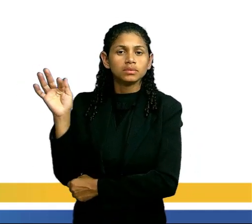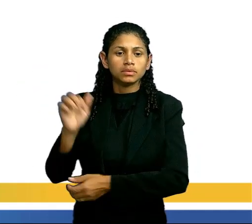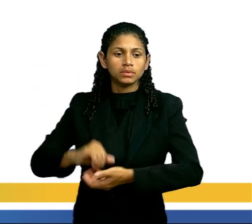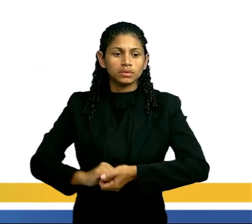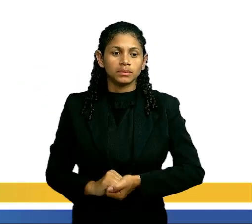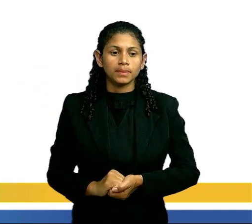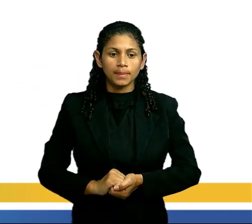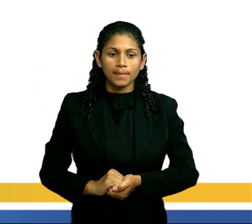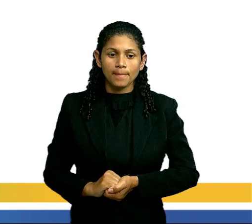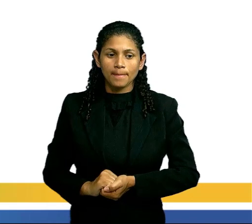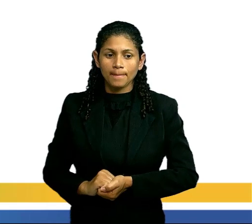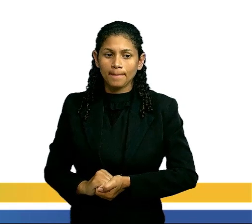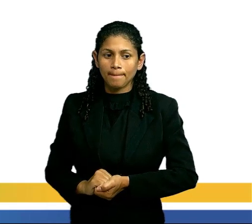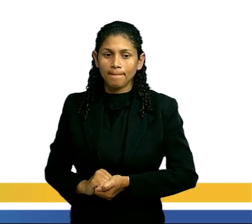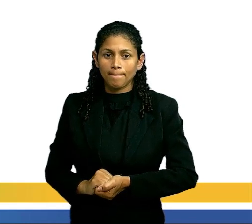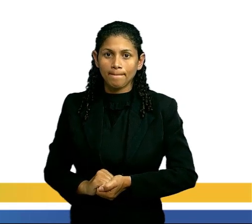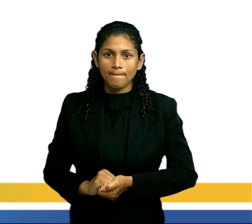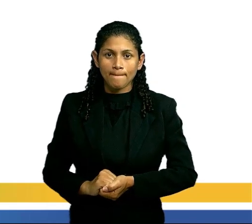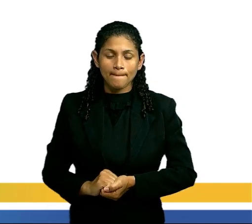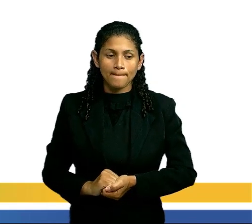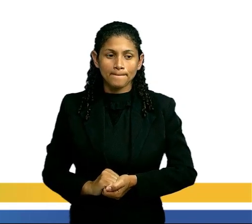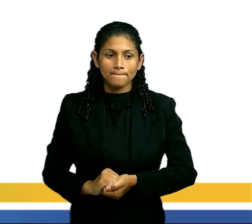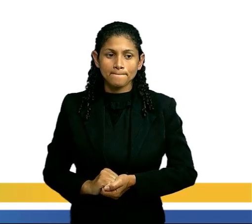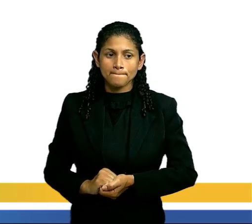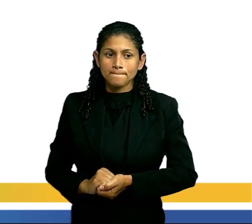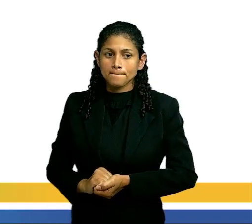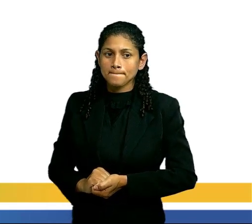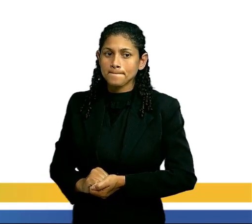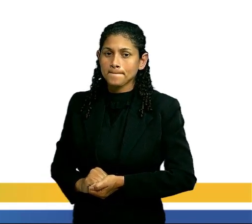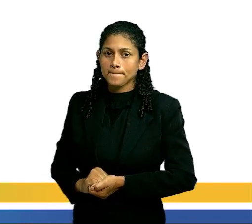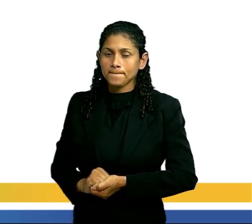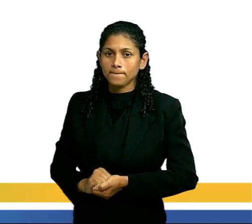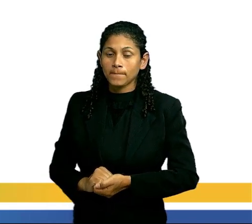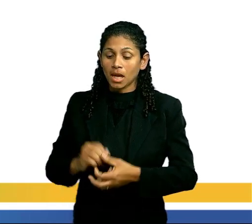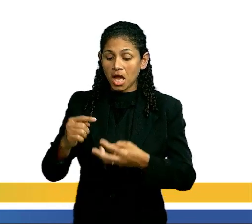nações. Bem, as três últimas questões, elas, por mim, já estariam